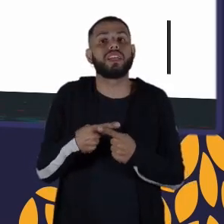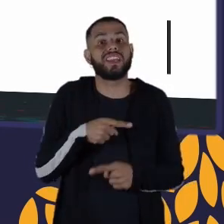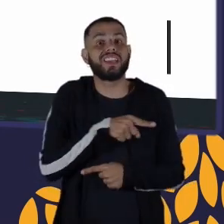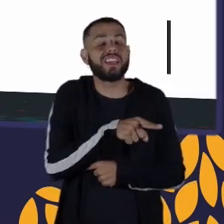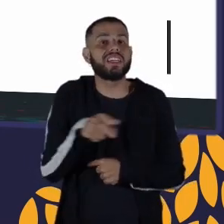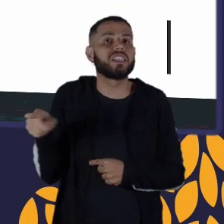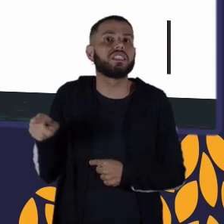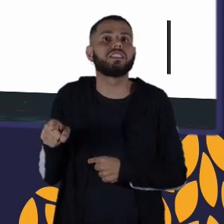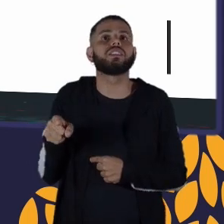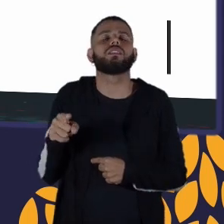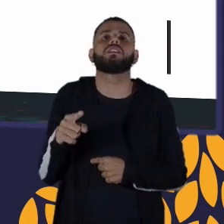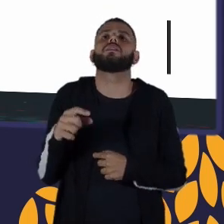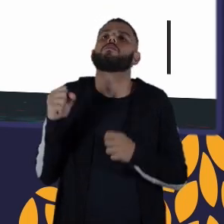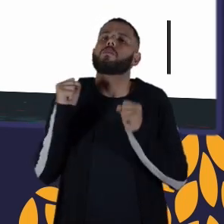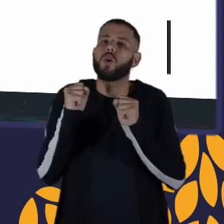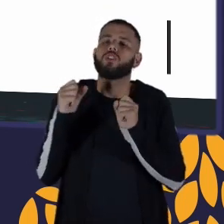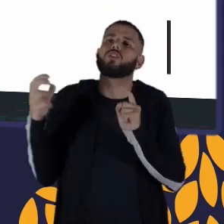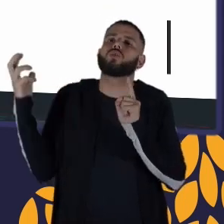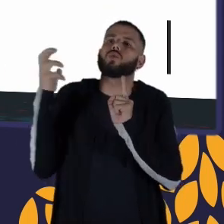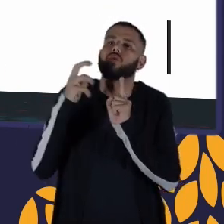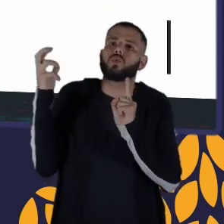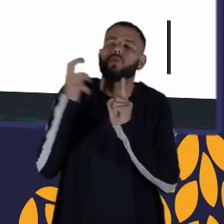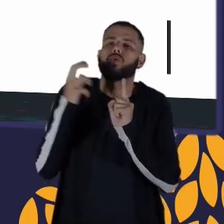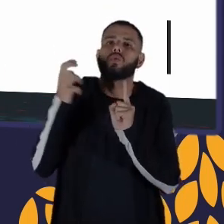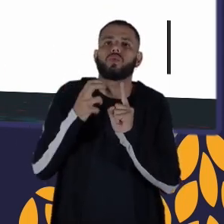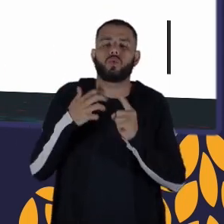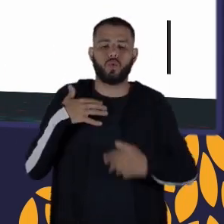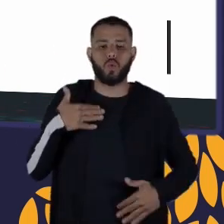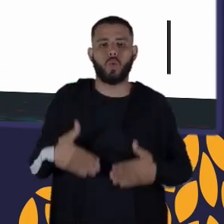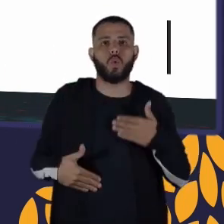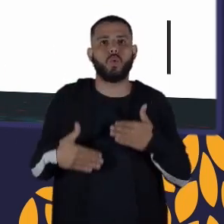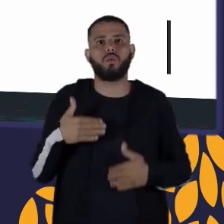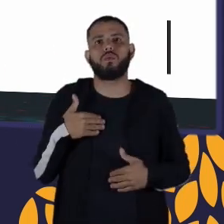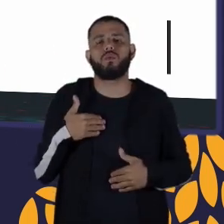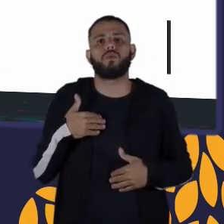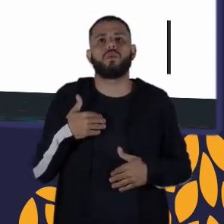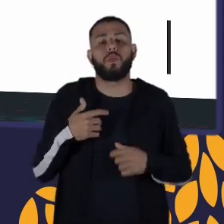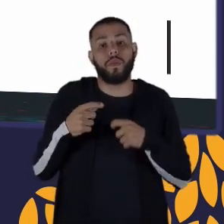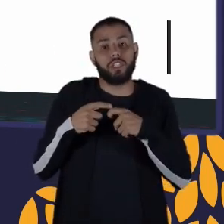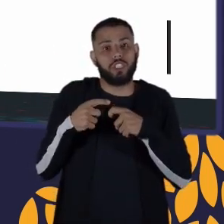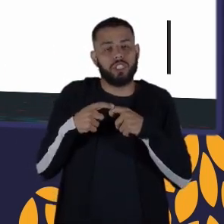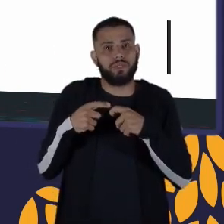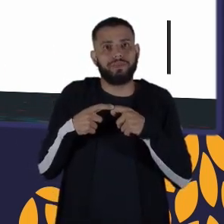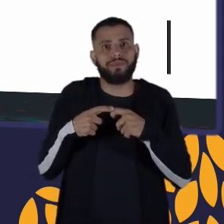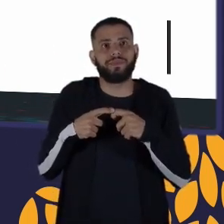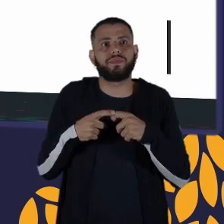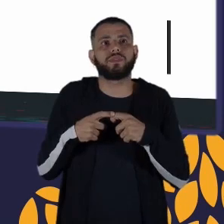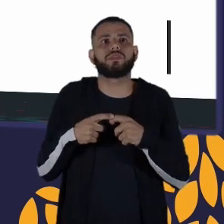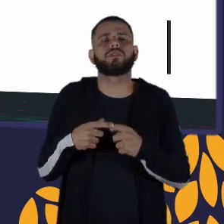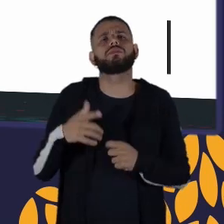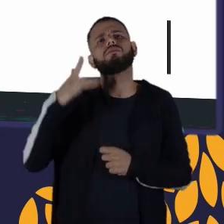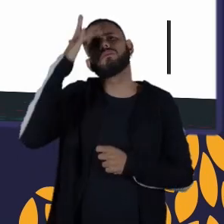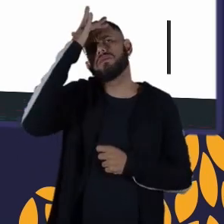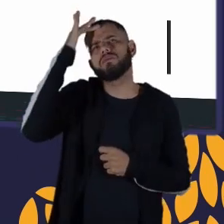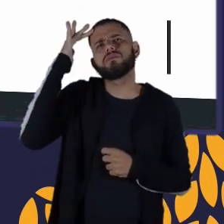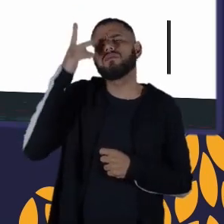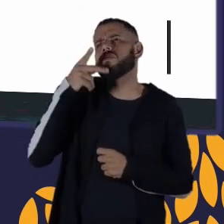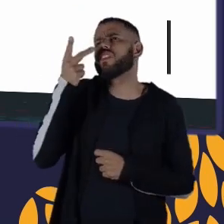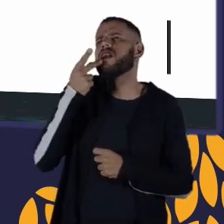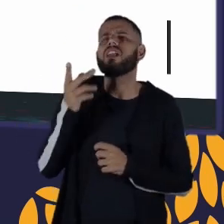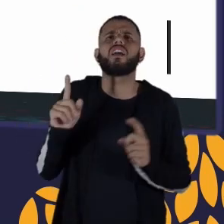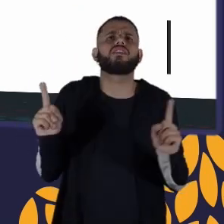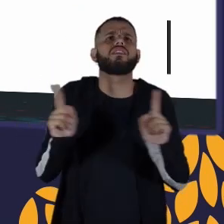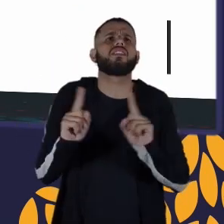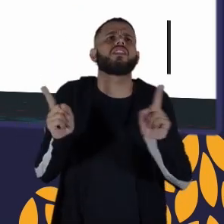eles, interferem com metabolização de medicação. Paciente diz, ai não, está tomando